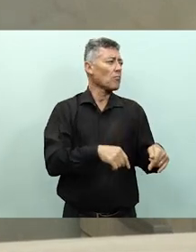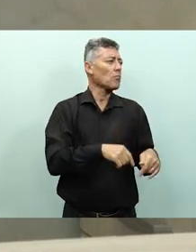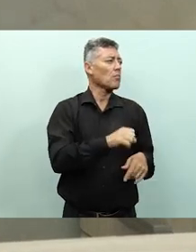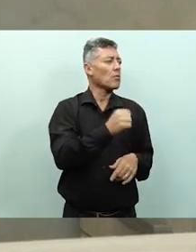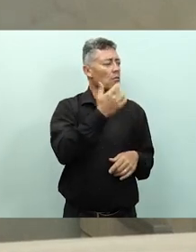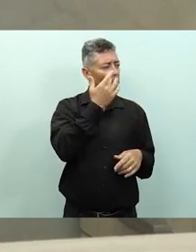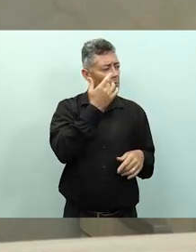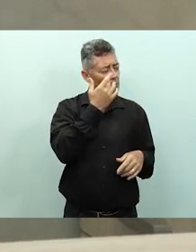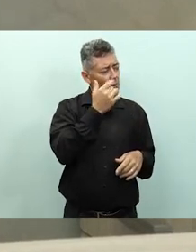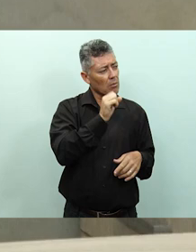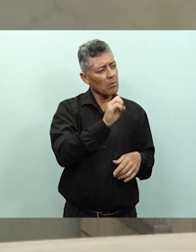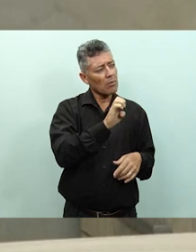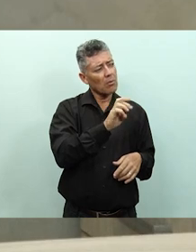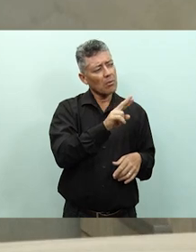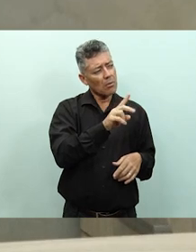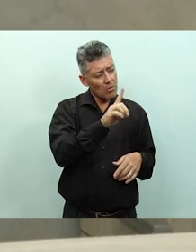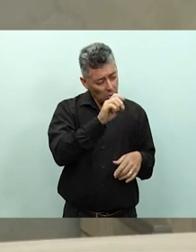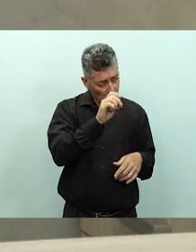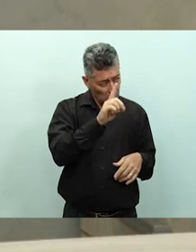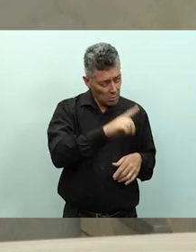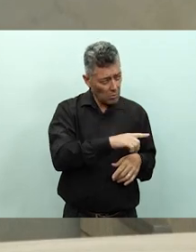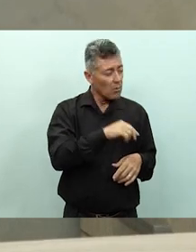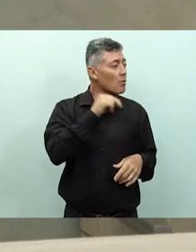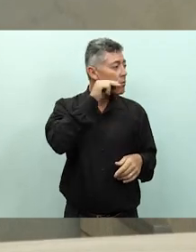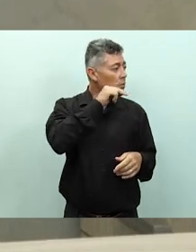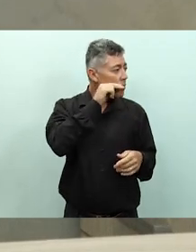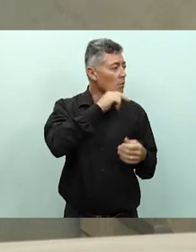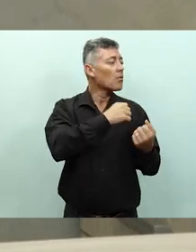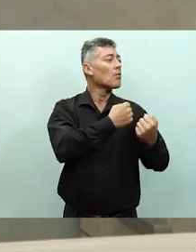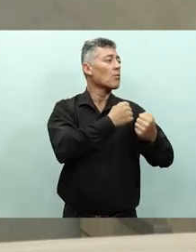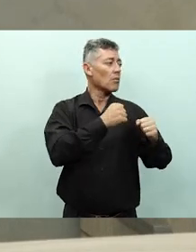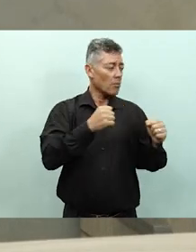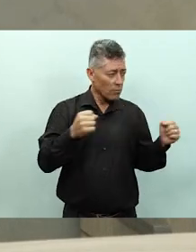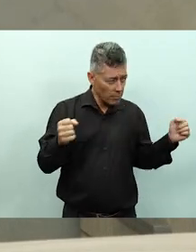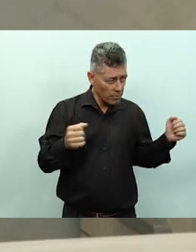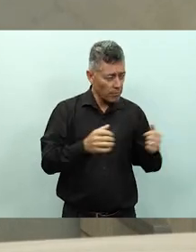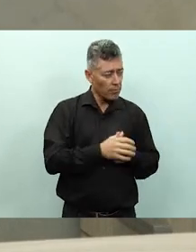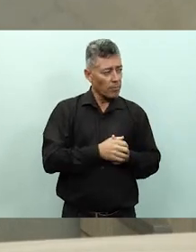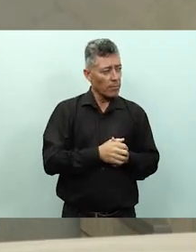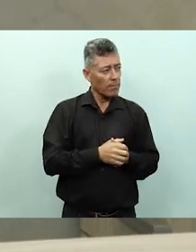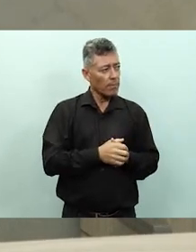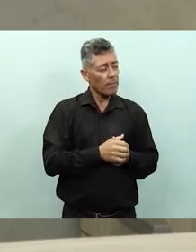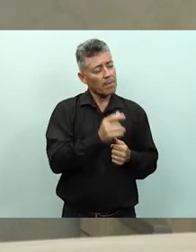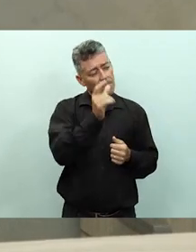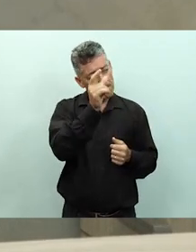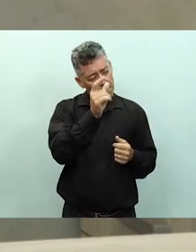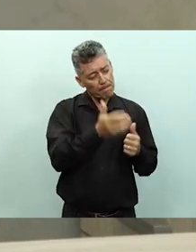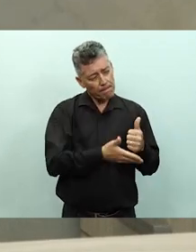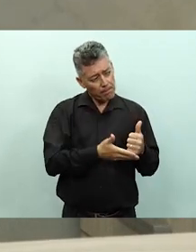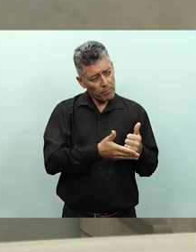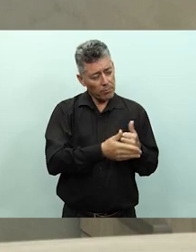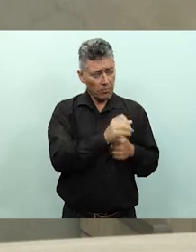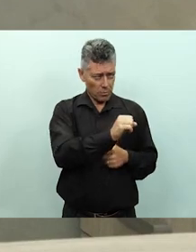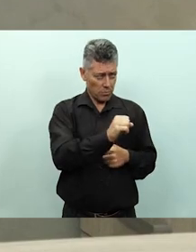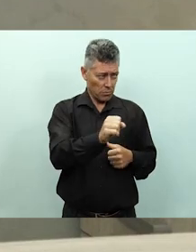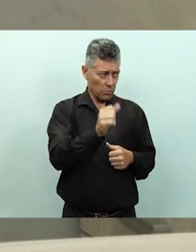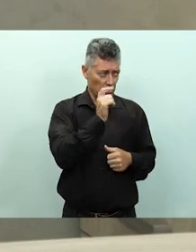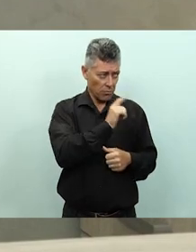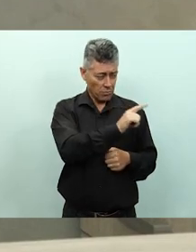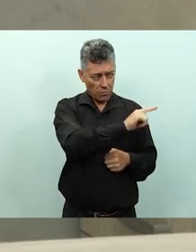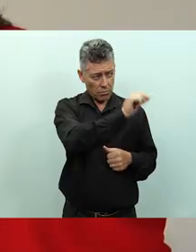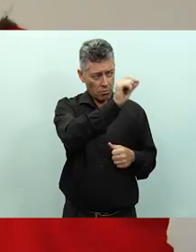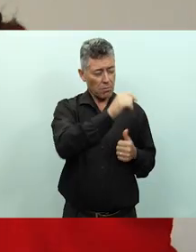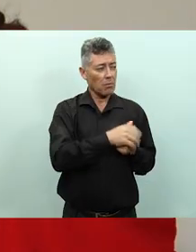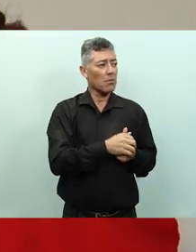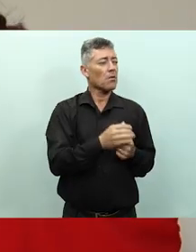Seridó, mas Natal foi o grande, a grande base eleitoral dela. Em 88 ela se elege